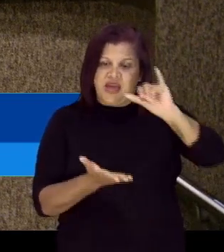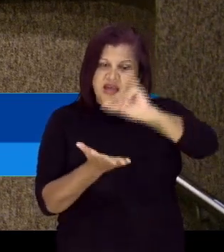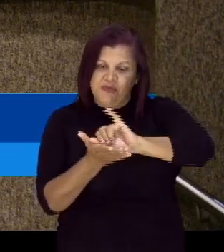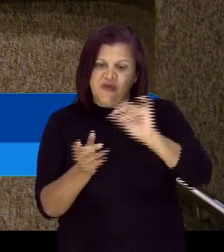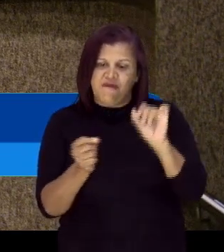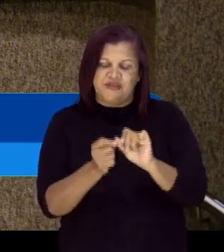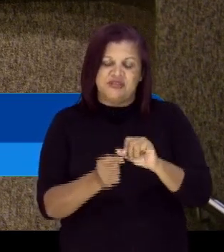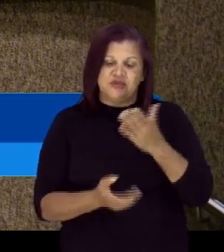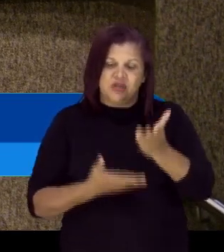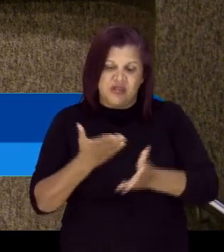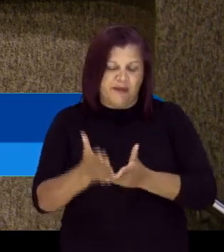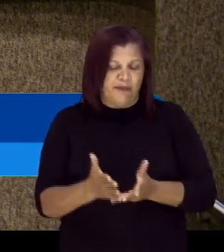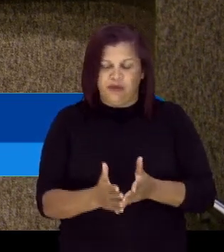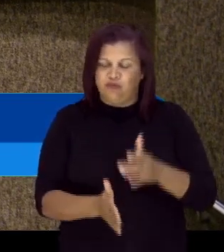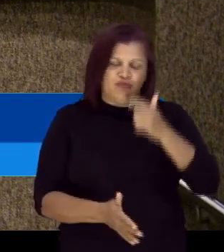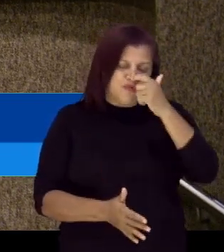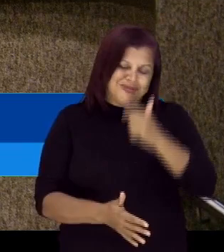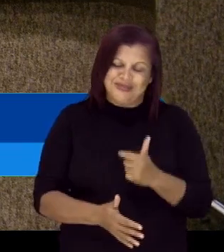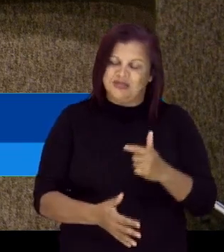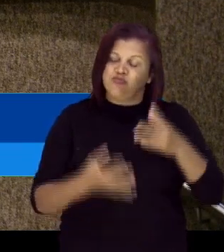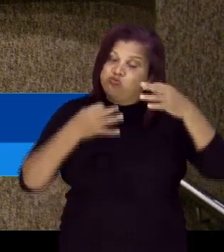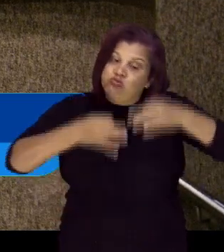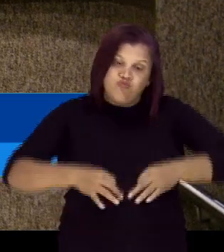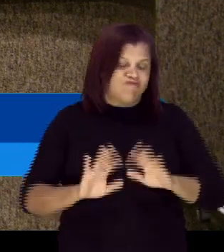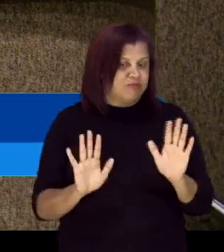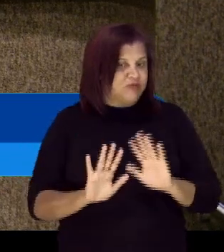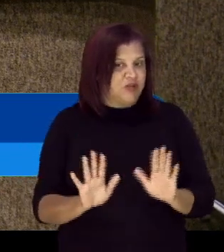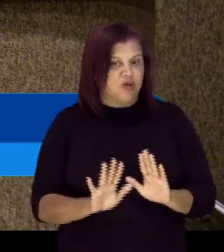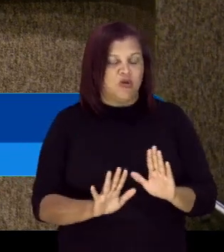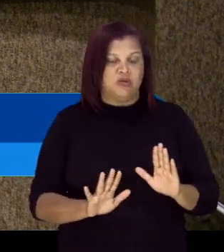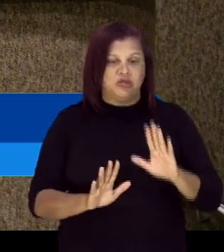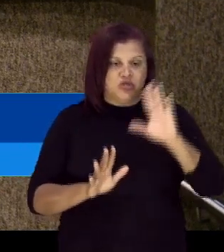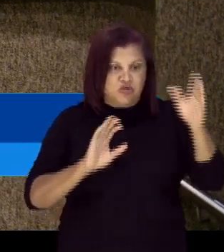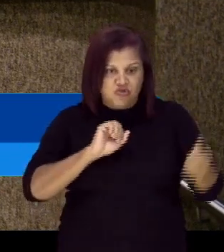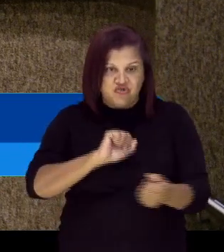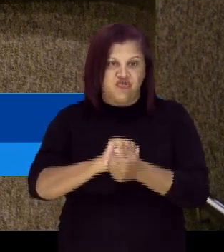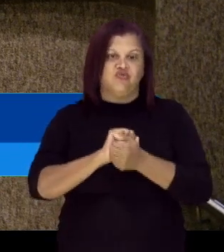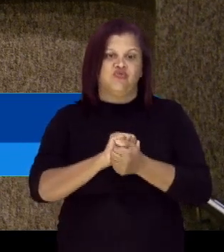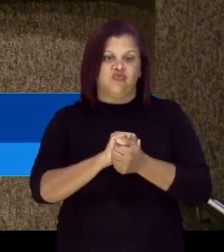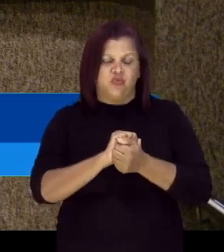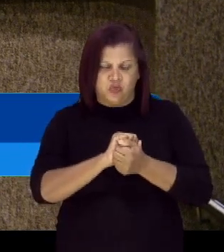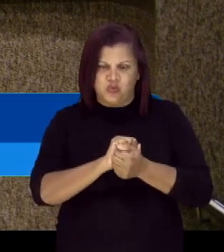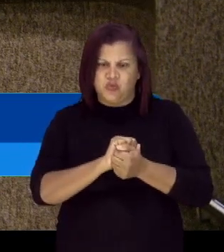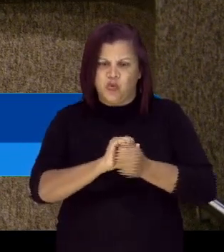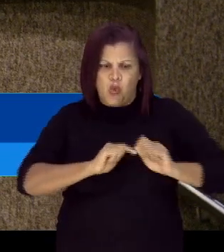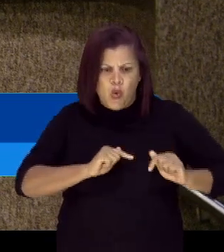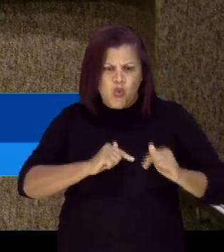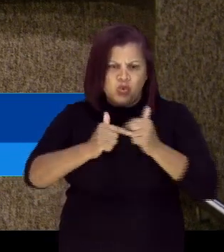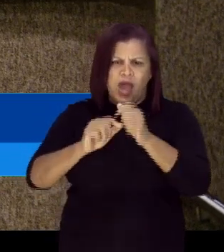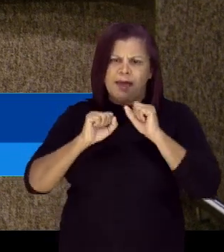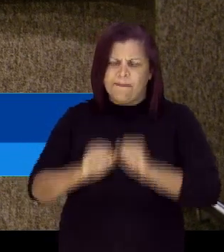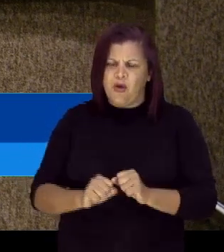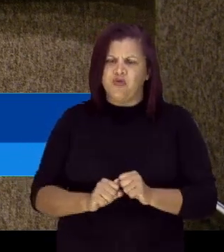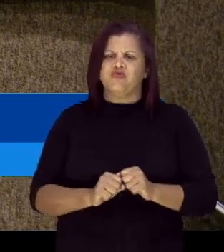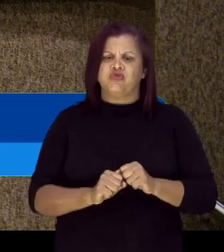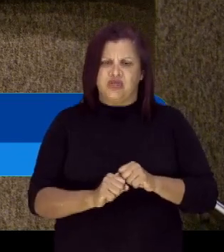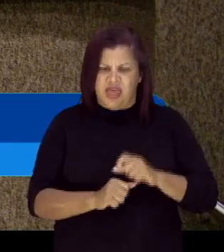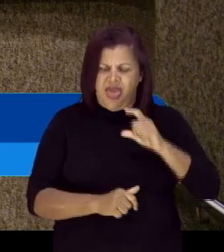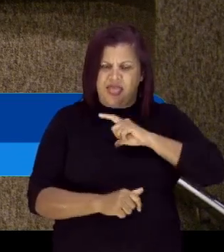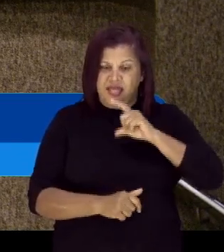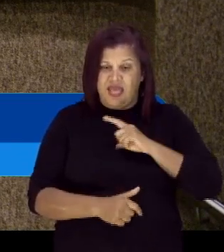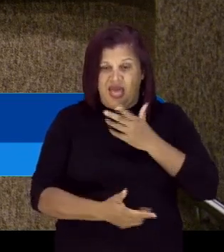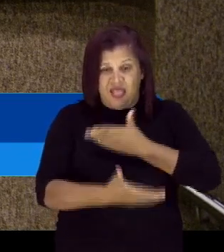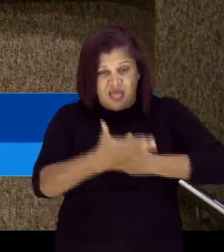tratamento. Isso não é digno, isso não é justo e a gente tem que juntos empunhar essa bandeira para que a gente possa ter essa alternativa